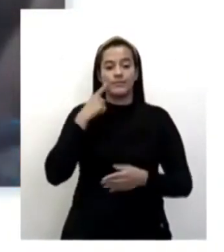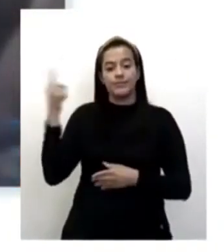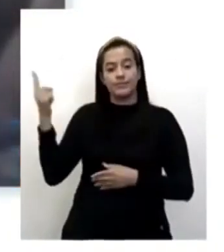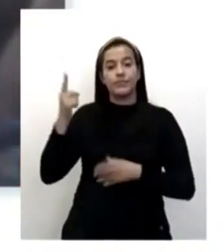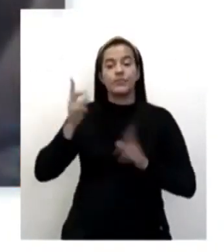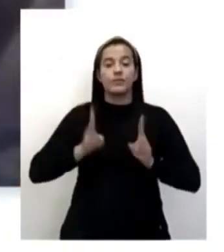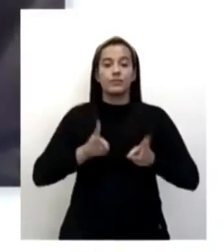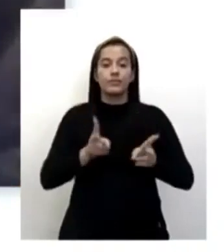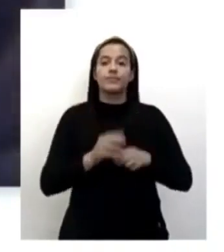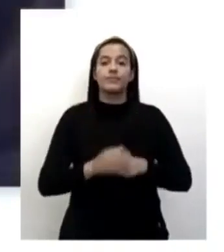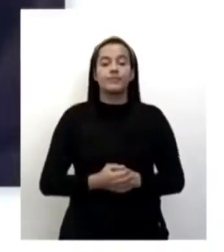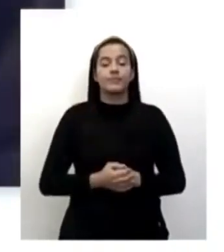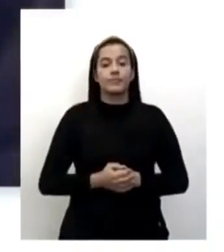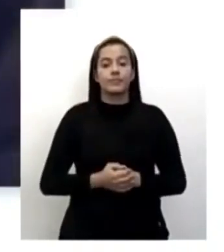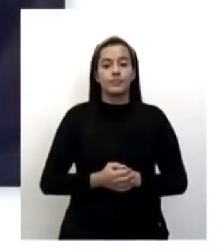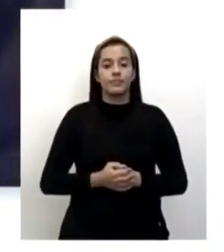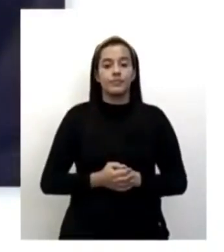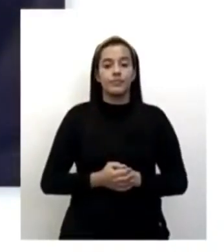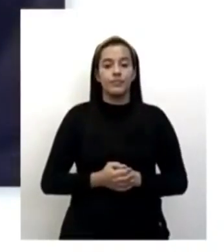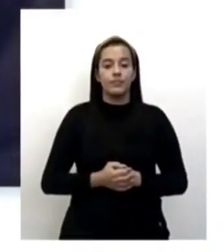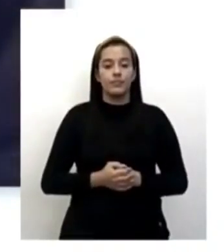Discussão.